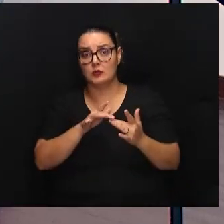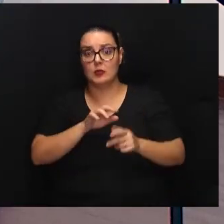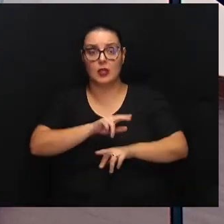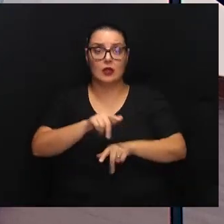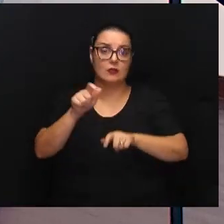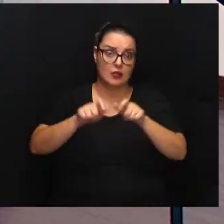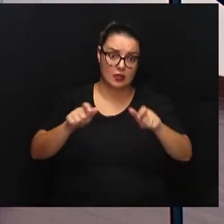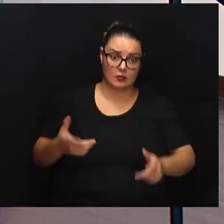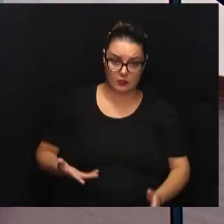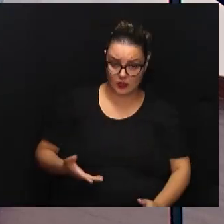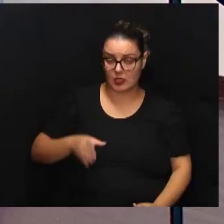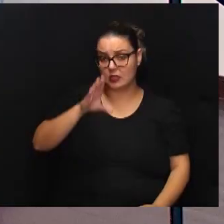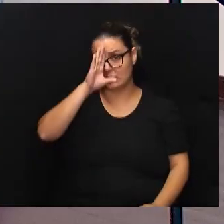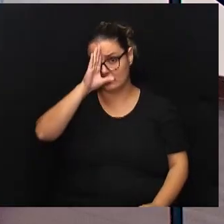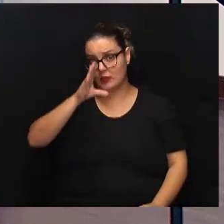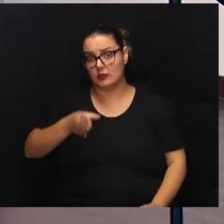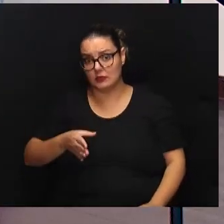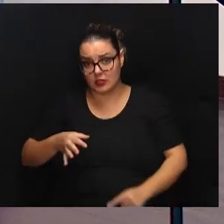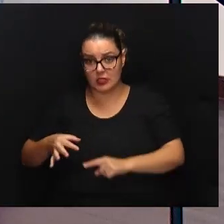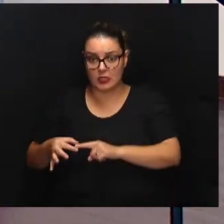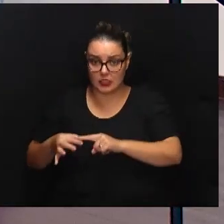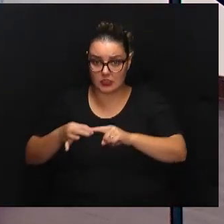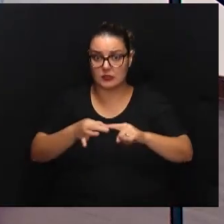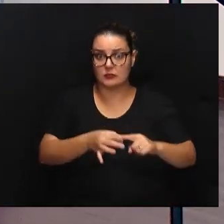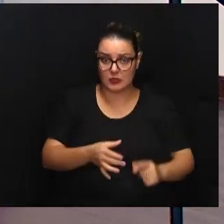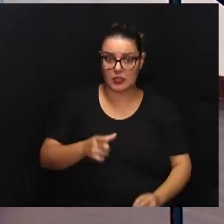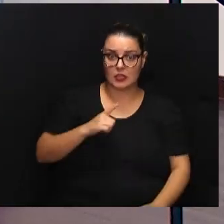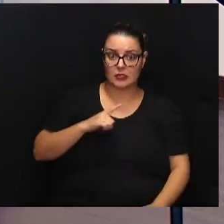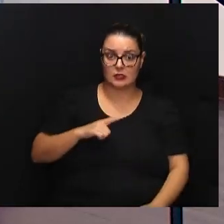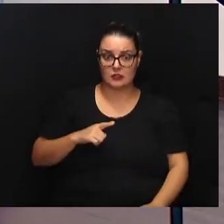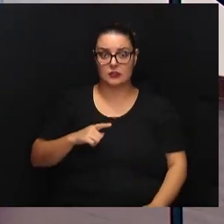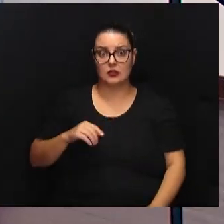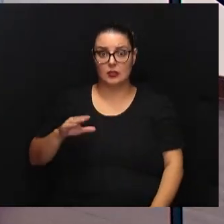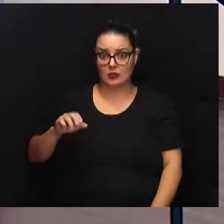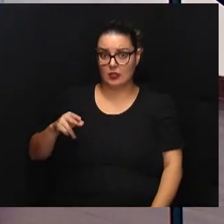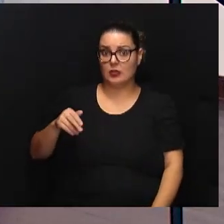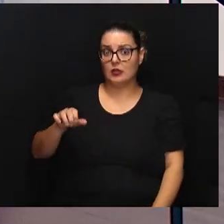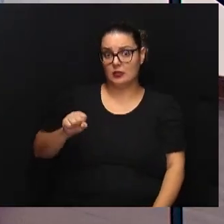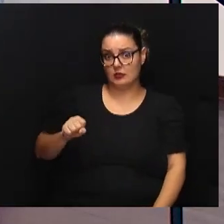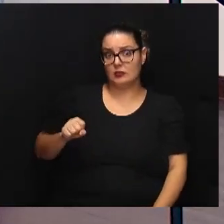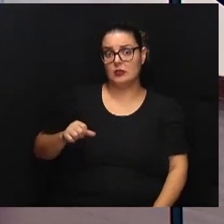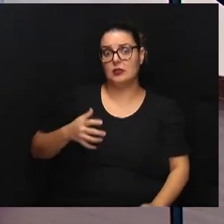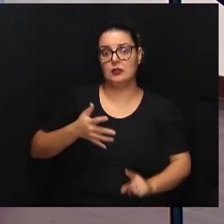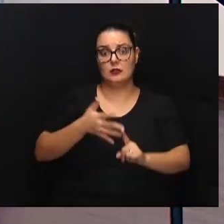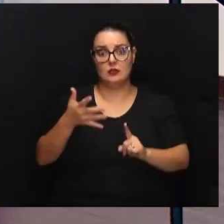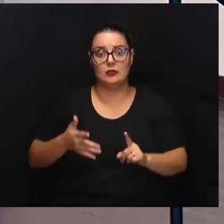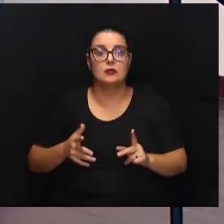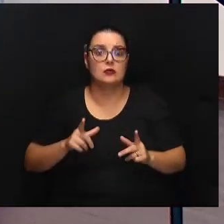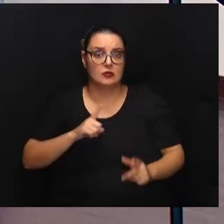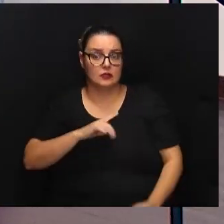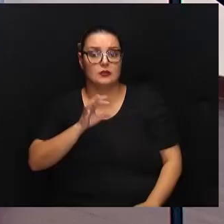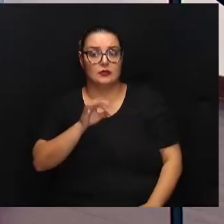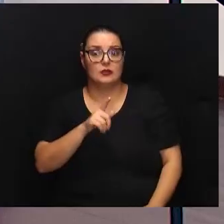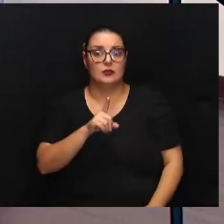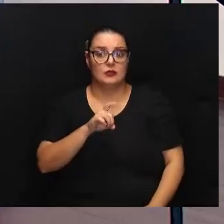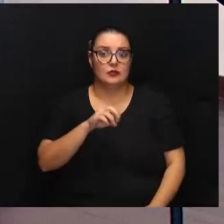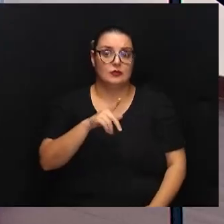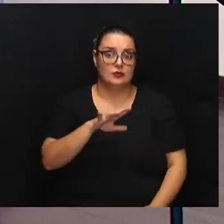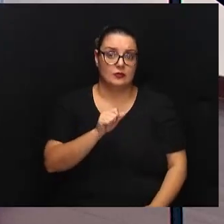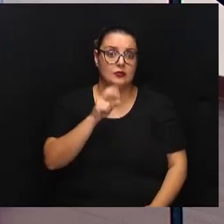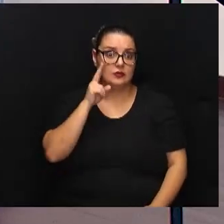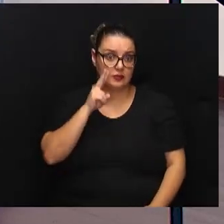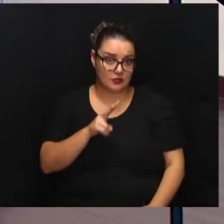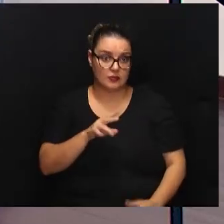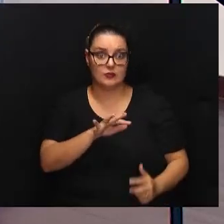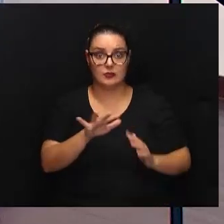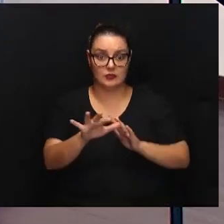periferias, têm com as causas LGBTs, né? Tenho certeza que o Douglas aqui já deve ter visto nas paradas muitas pessoas que nunca